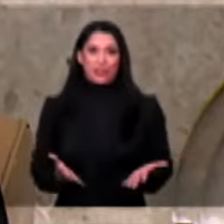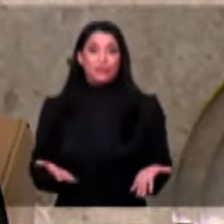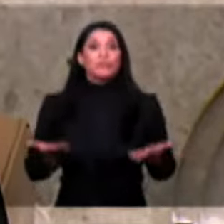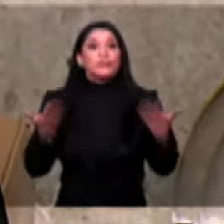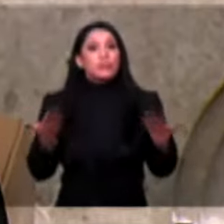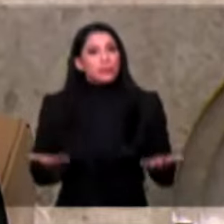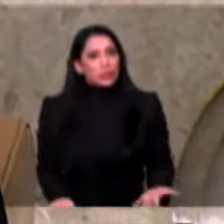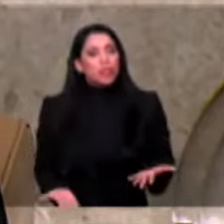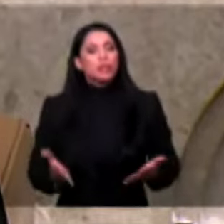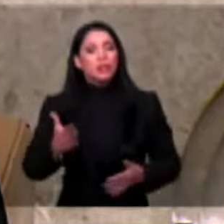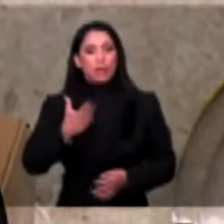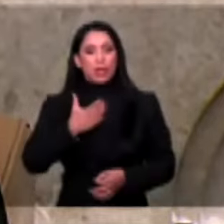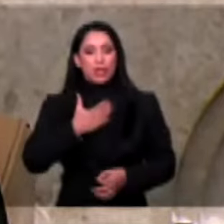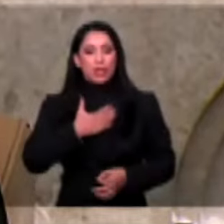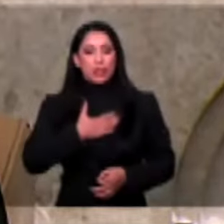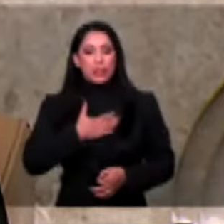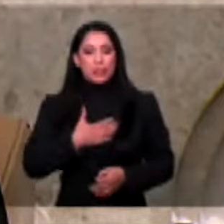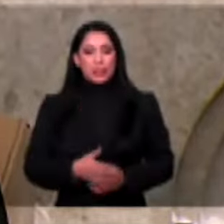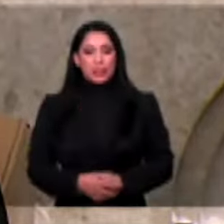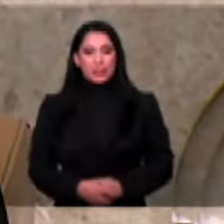Essa a minha.